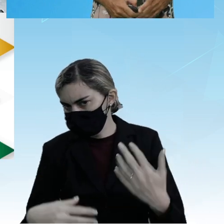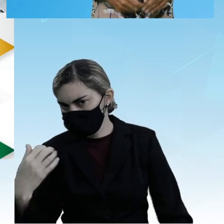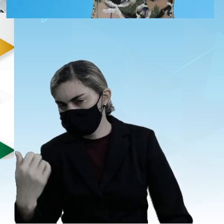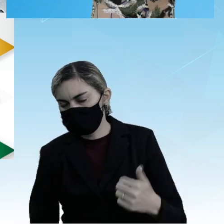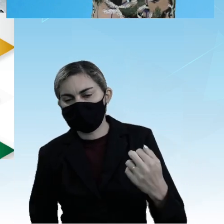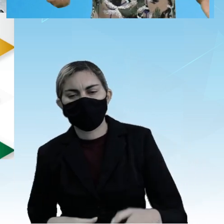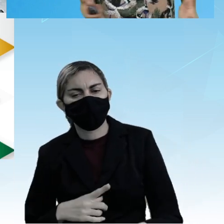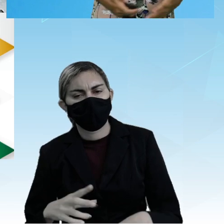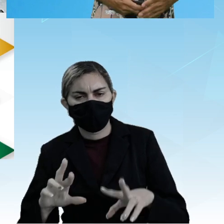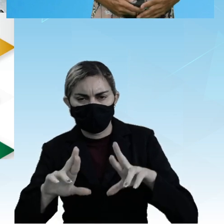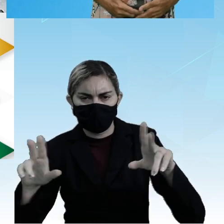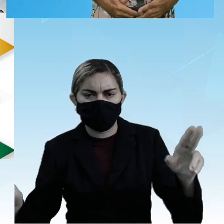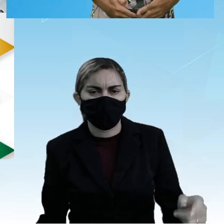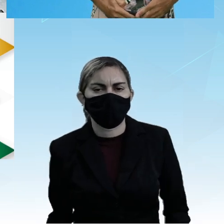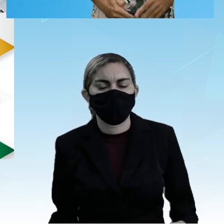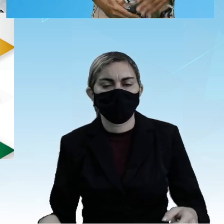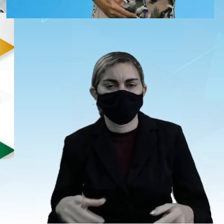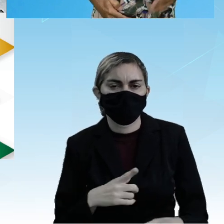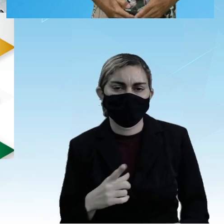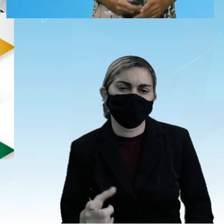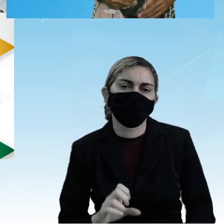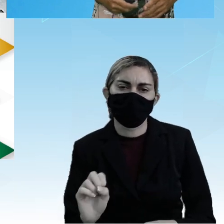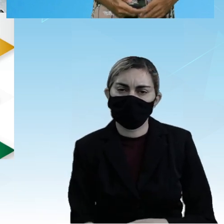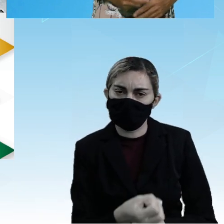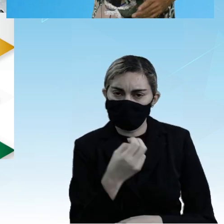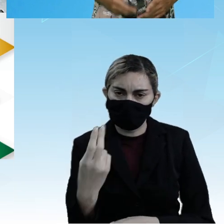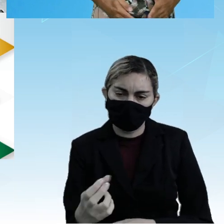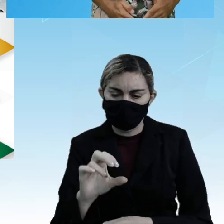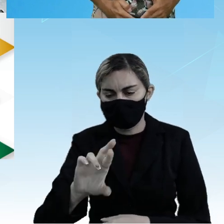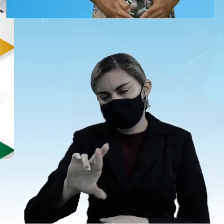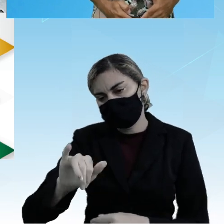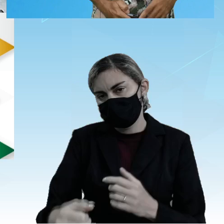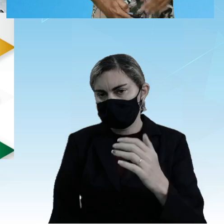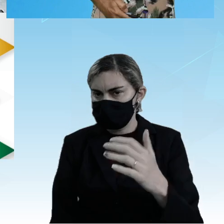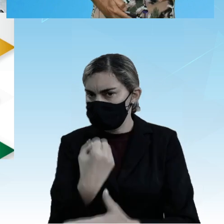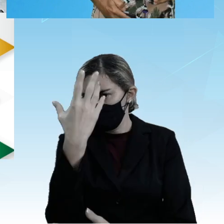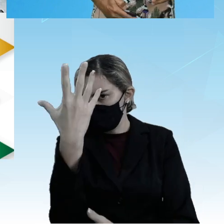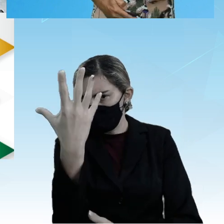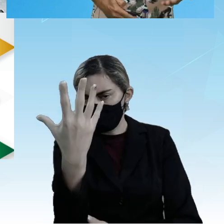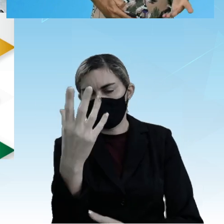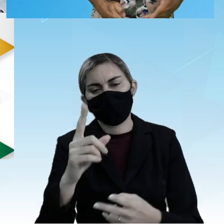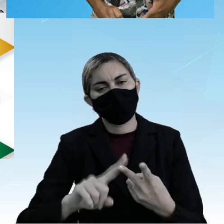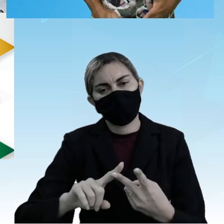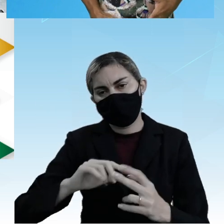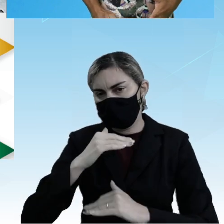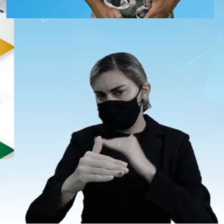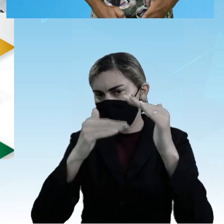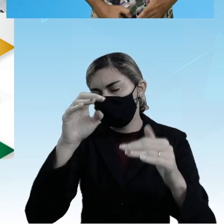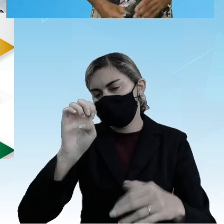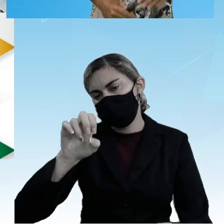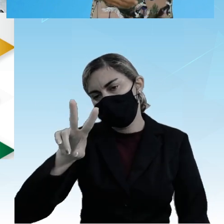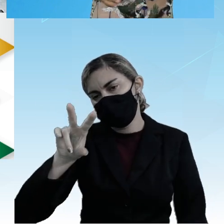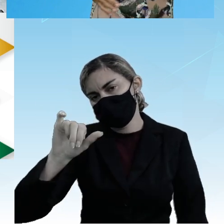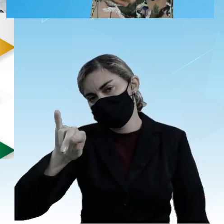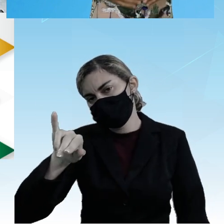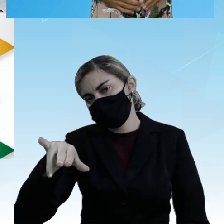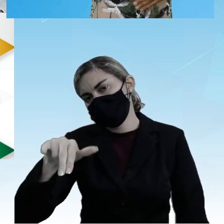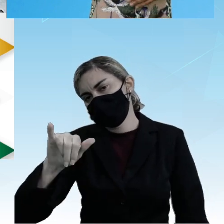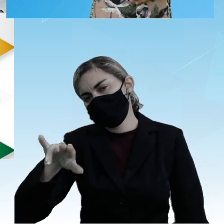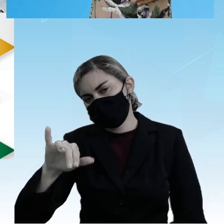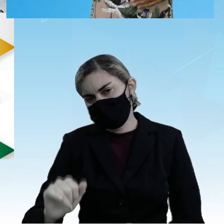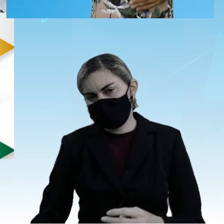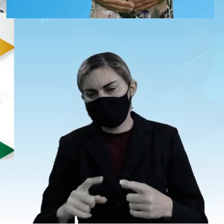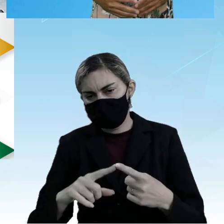diversidade sobre seres que existem, ou seja, o criacionismo, o evolucionismo. Segundo ali